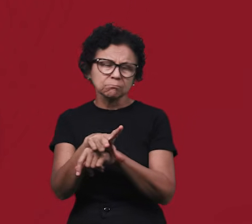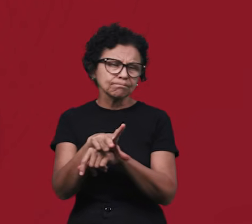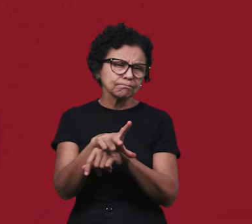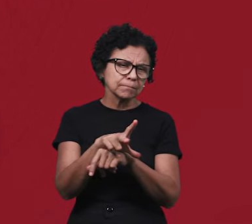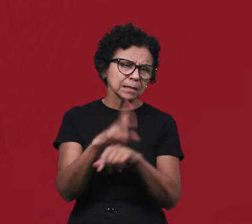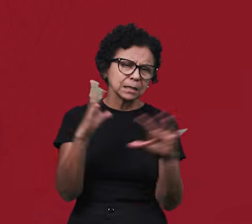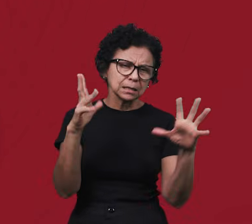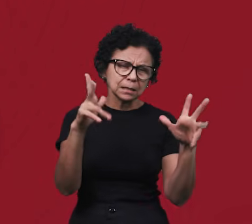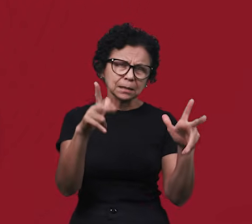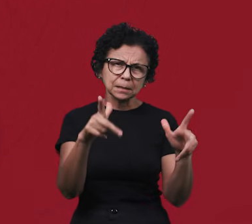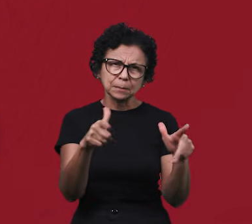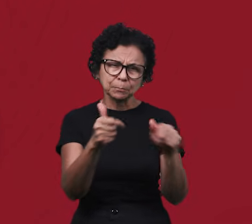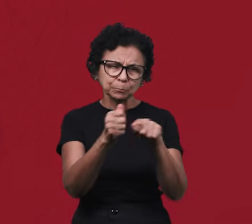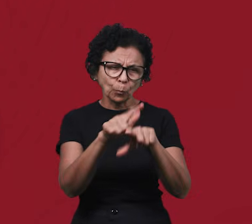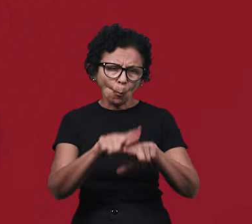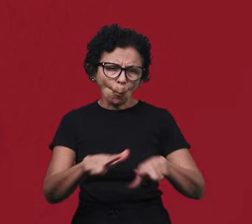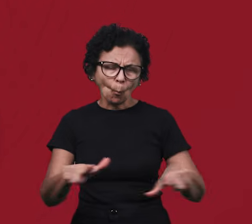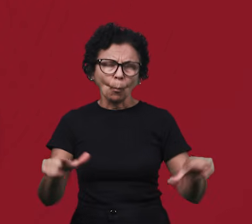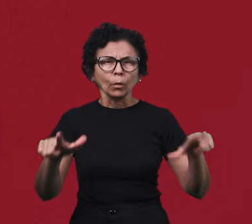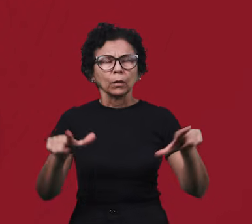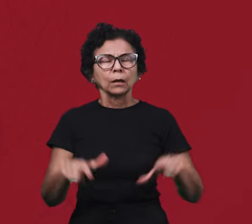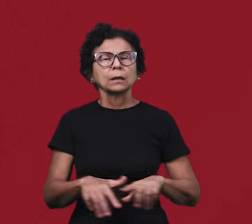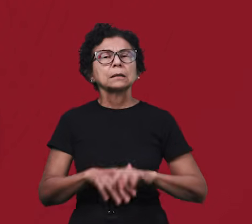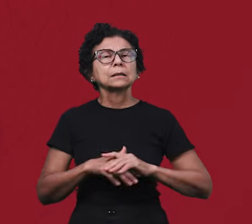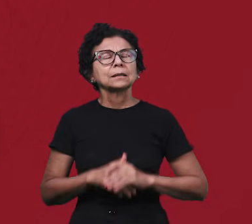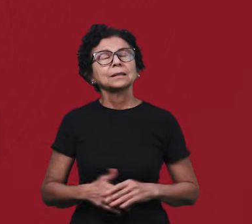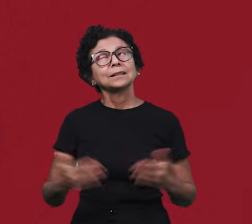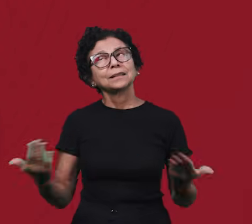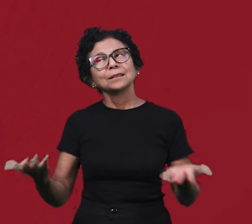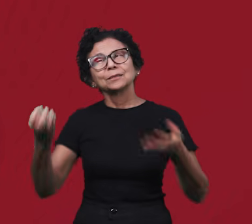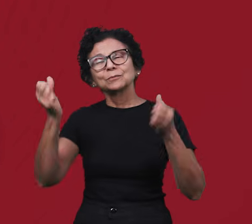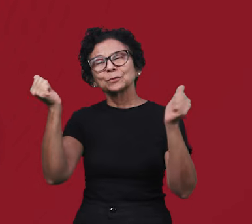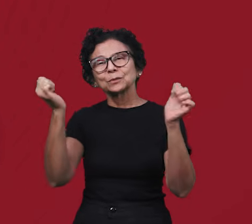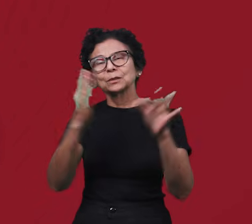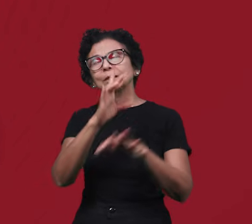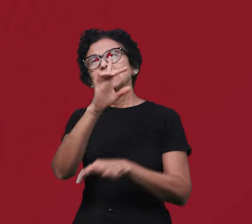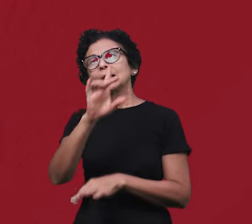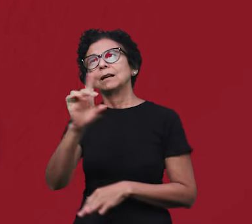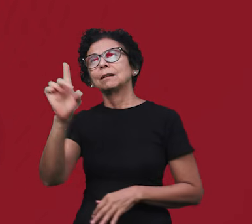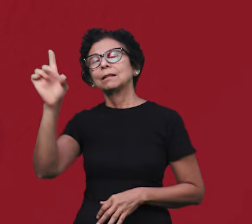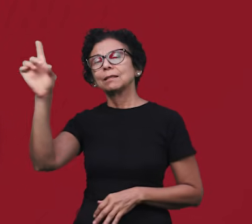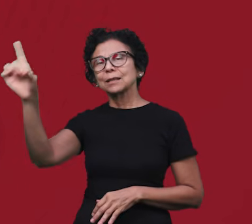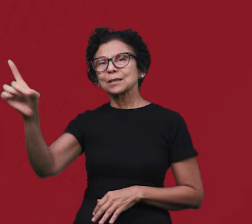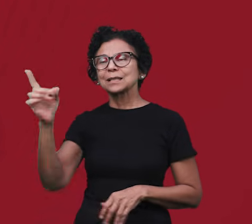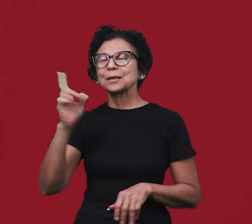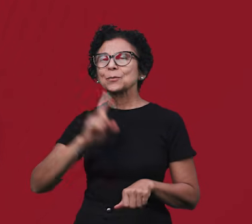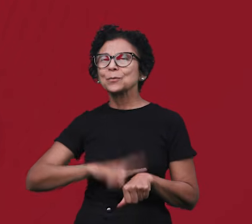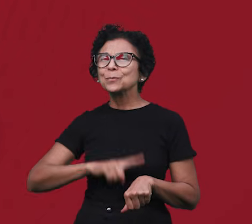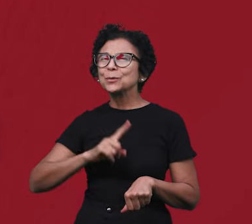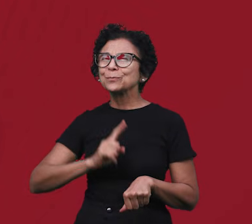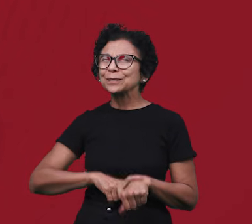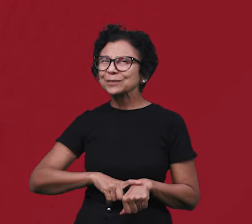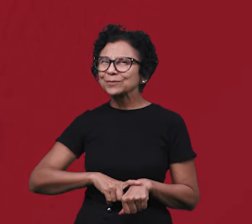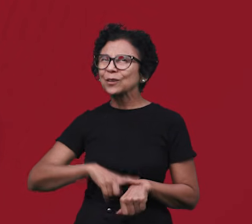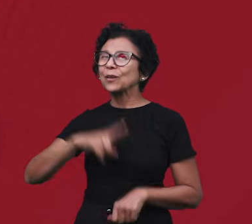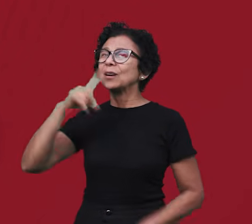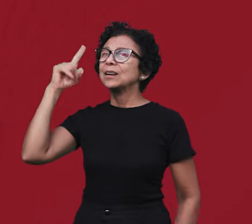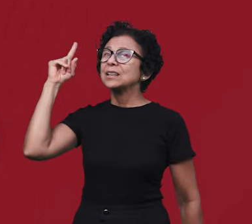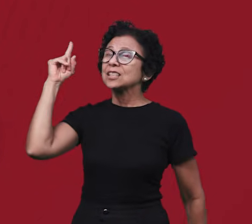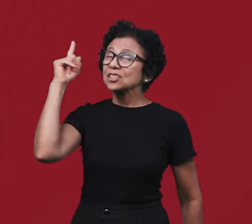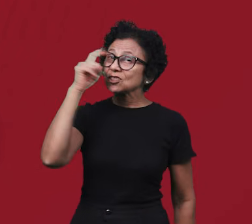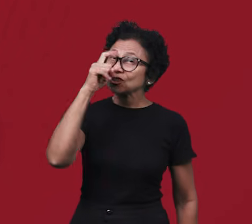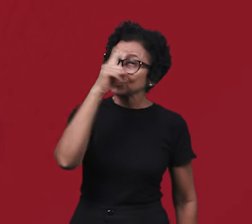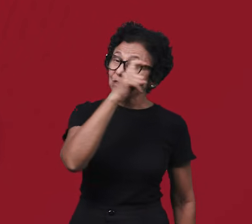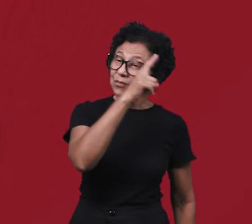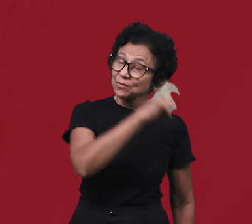tudo. Então, todo esse trabalho está pronto. E eu dou glória a Deus aqui, porque o momento foi